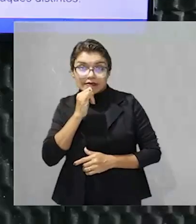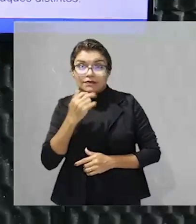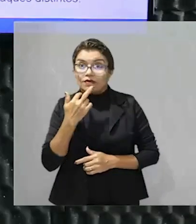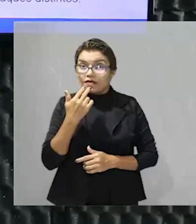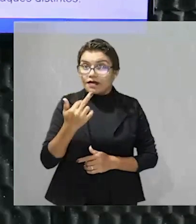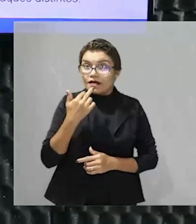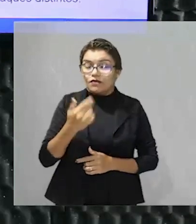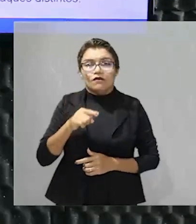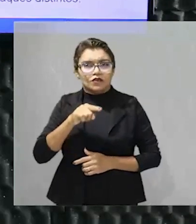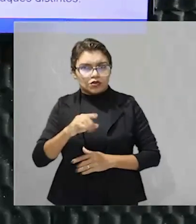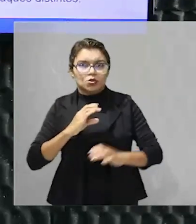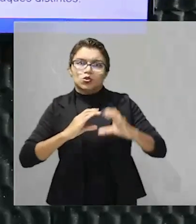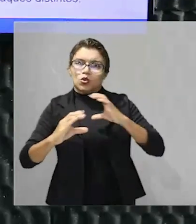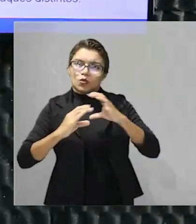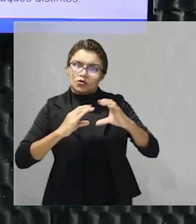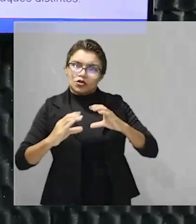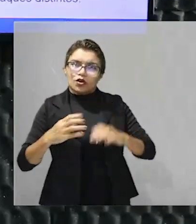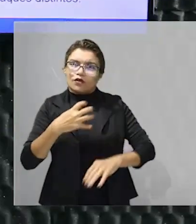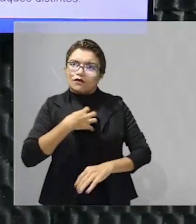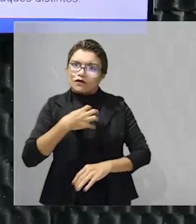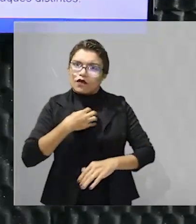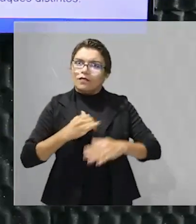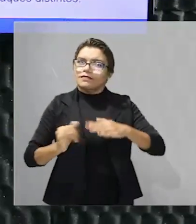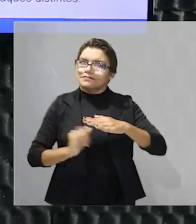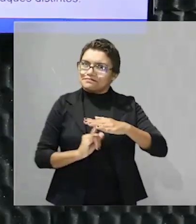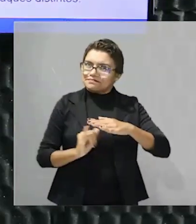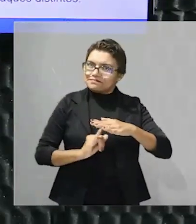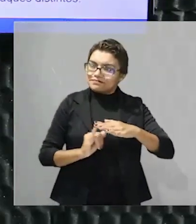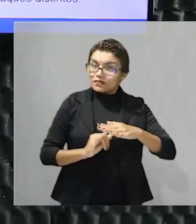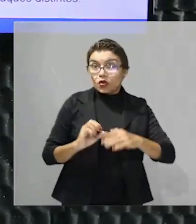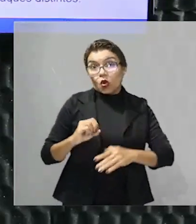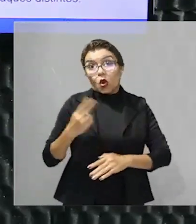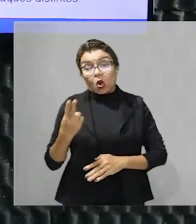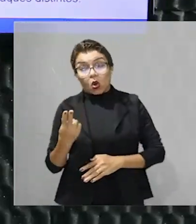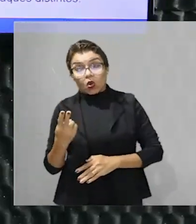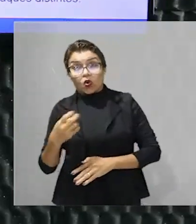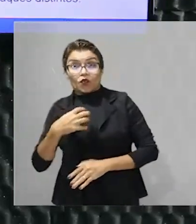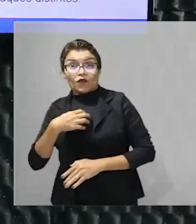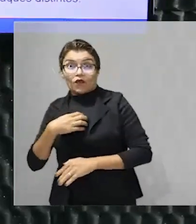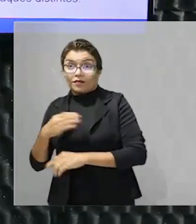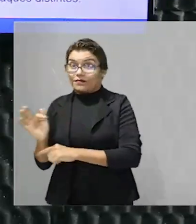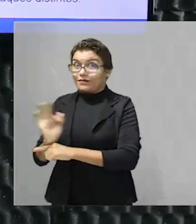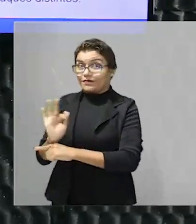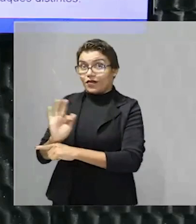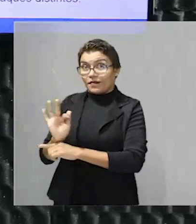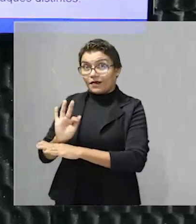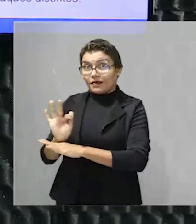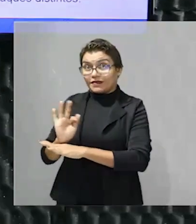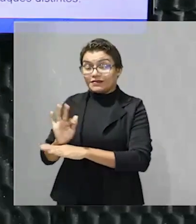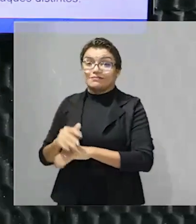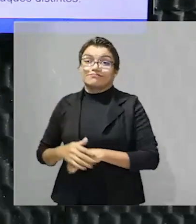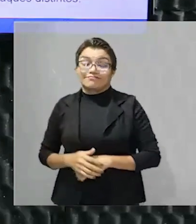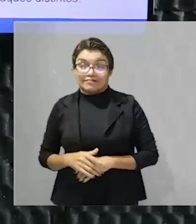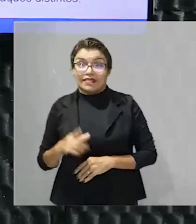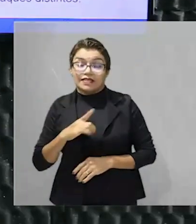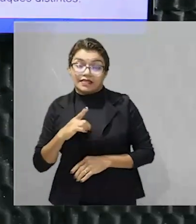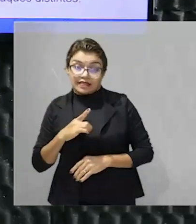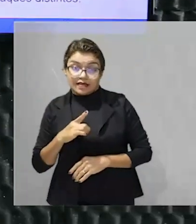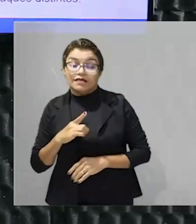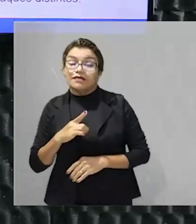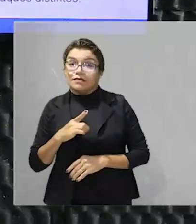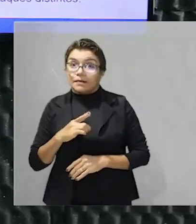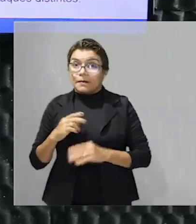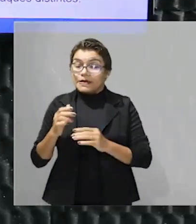pode se comunicar de uma maneira mais informal ou você pode se comunicar formalmente, com base nos padrões da